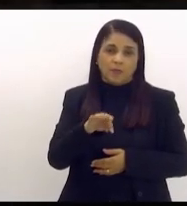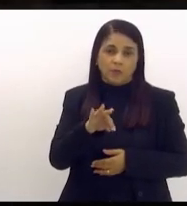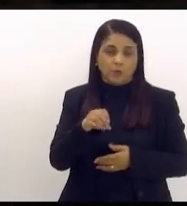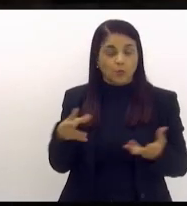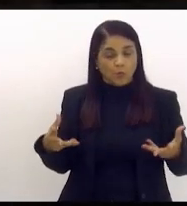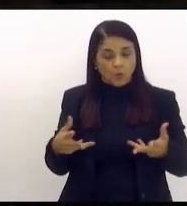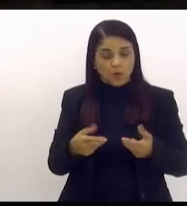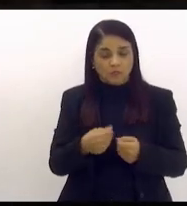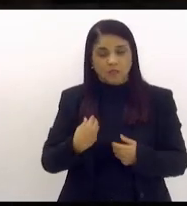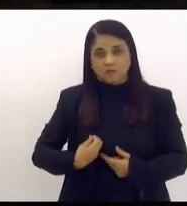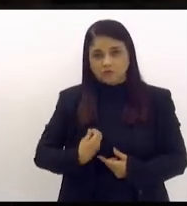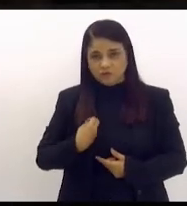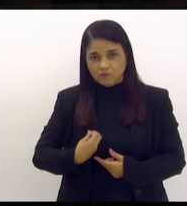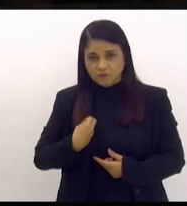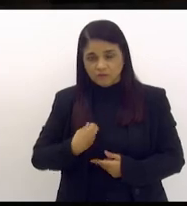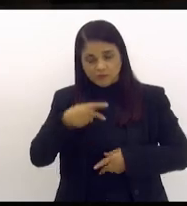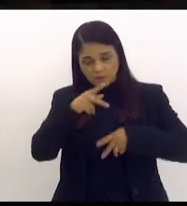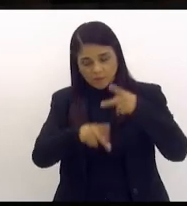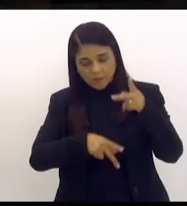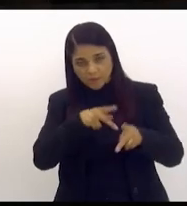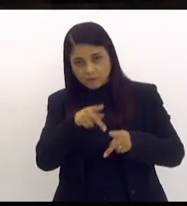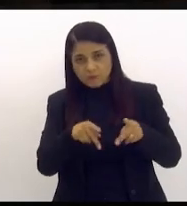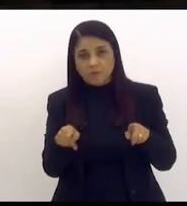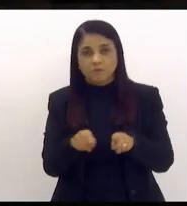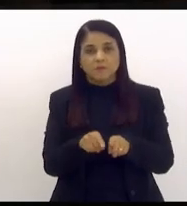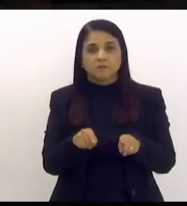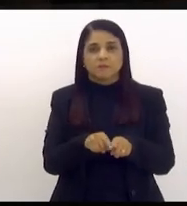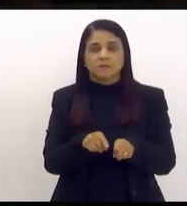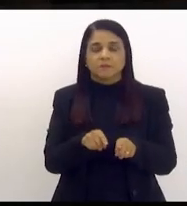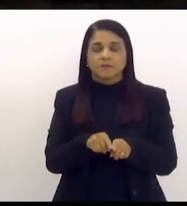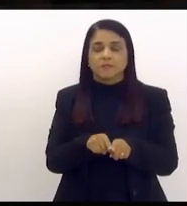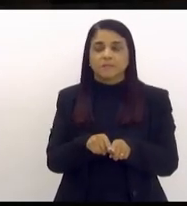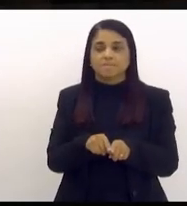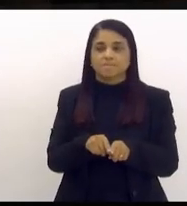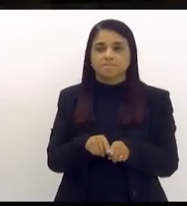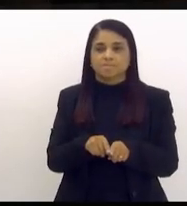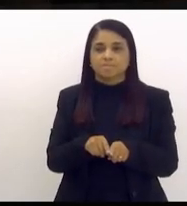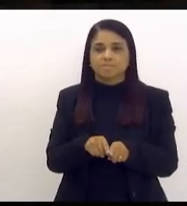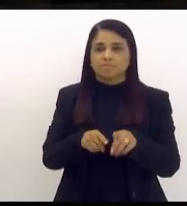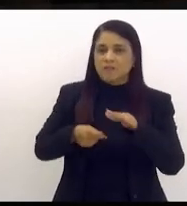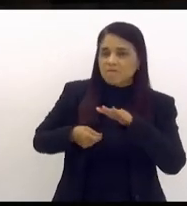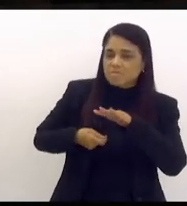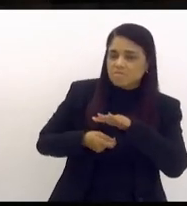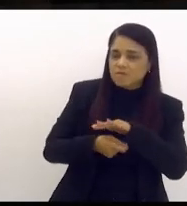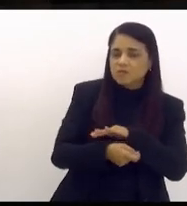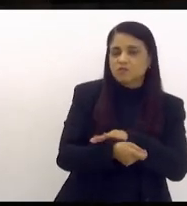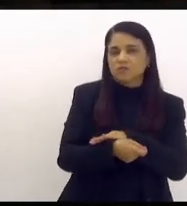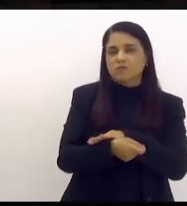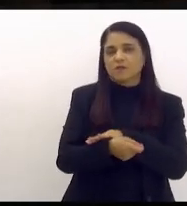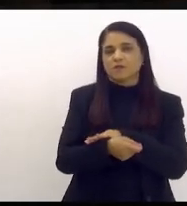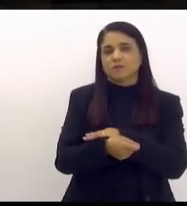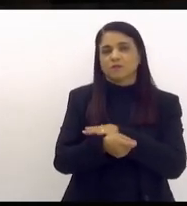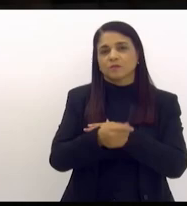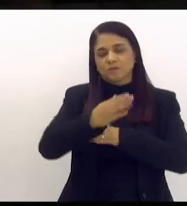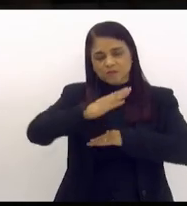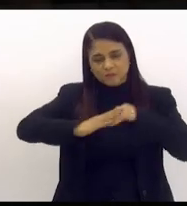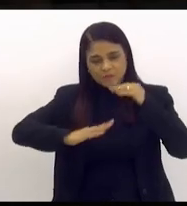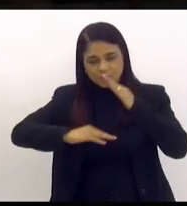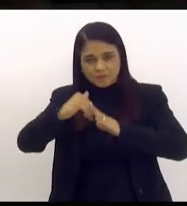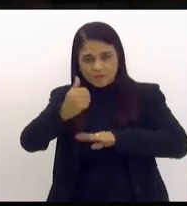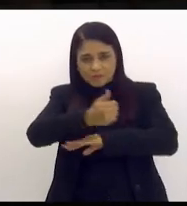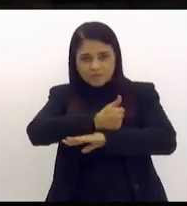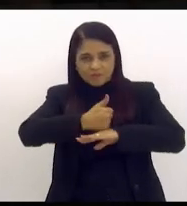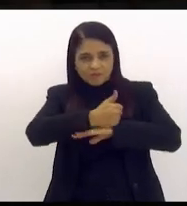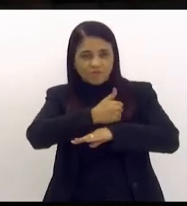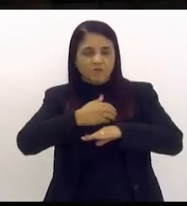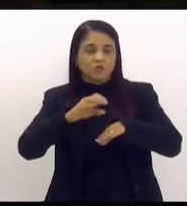qualidade de vida pra população mas eh de investimento e na mão de obra e na qualificação